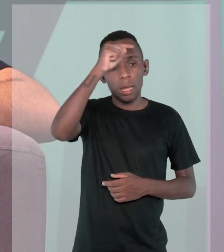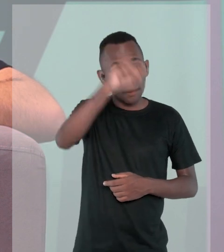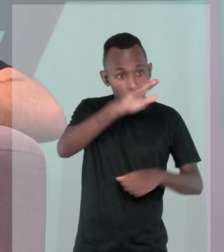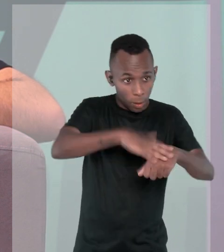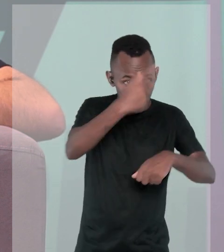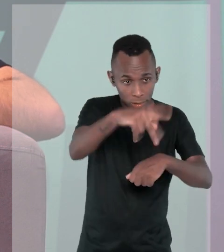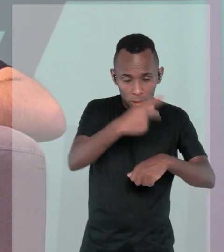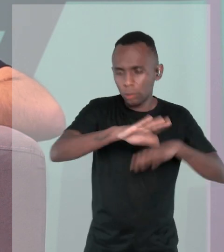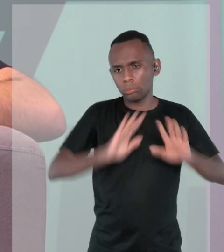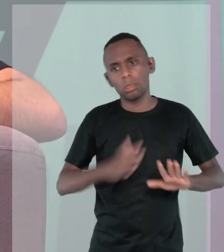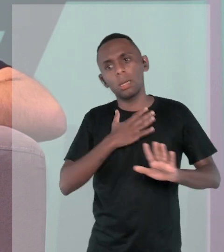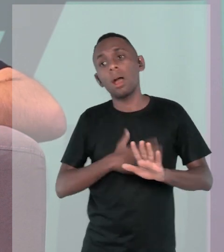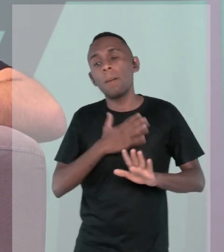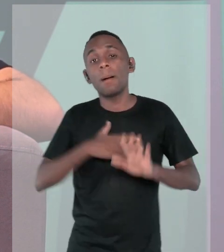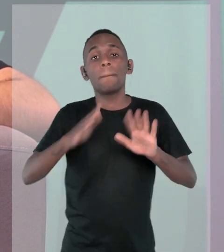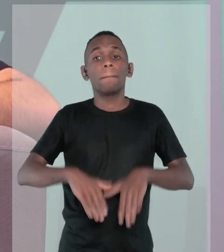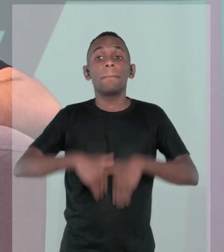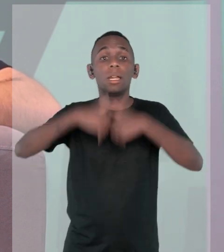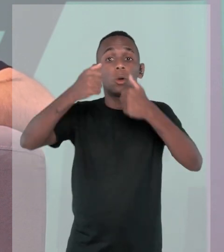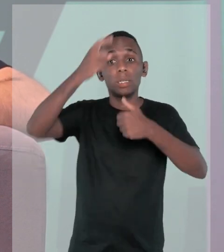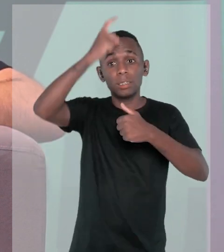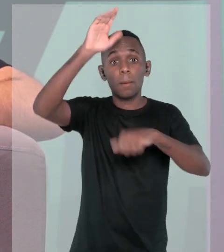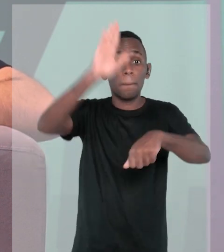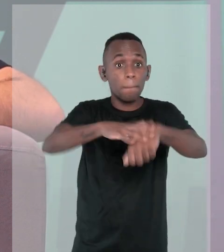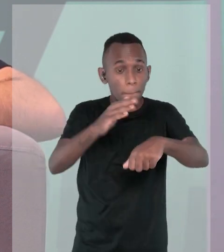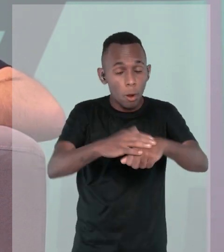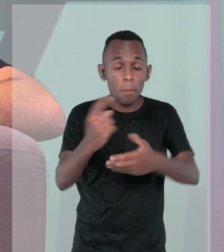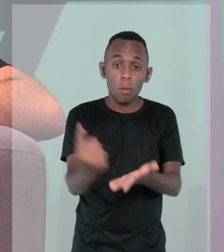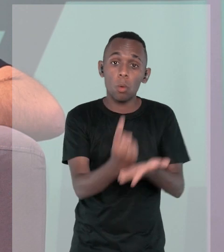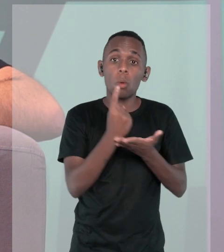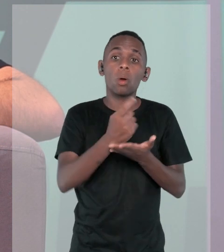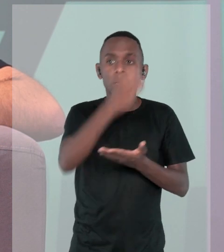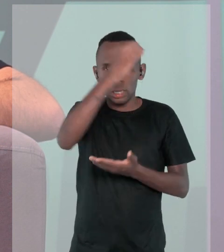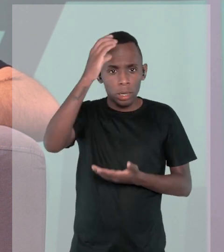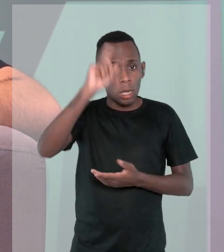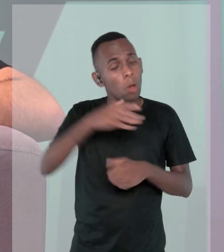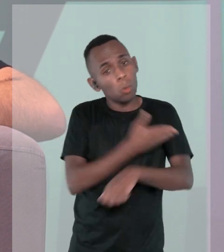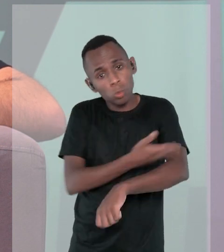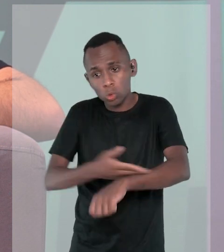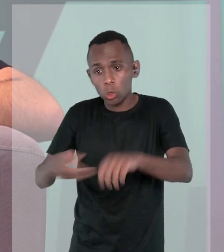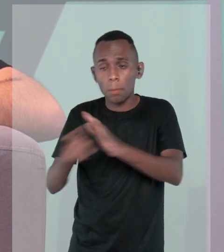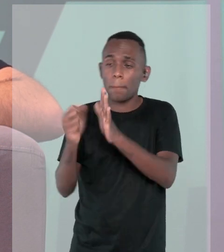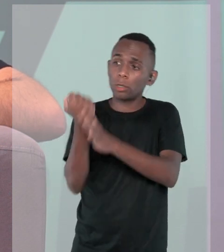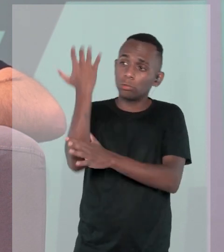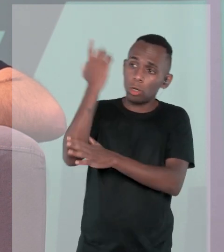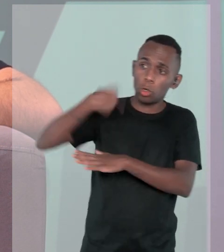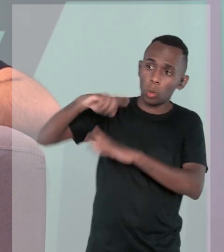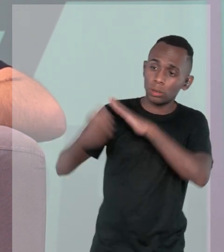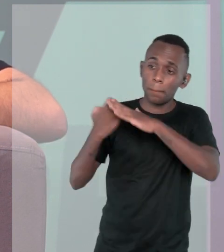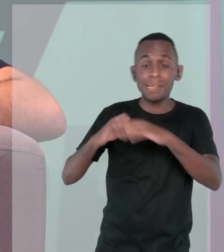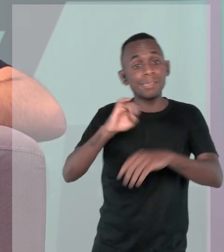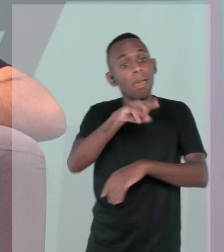cliente. Normalmente, as melhores ideias vêm do cliente. E é uma prática da Árvore. Por quê? Porque